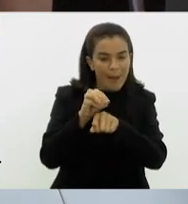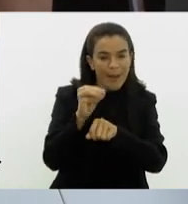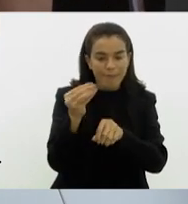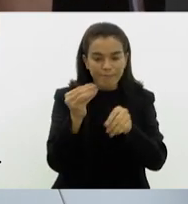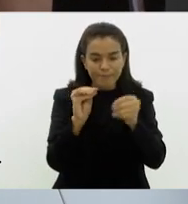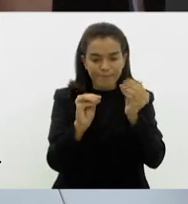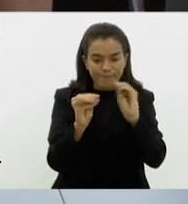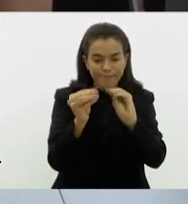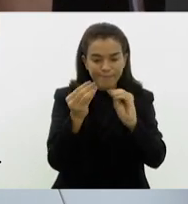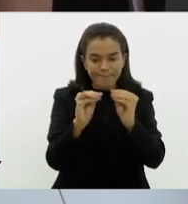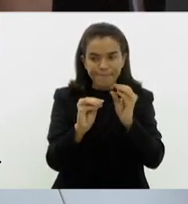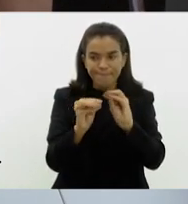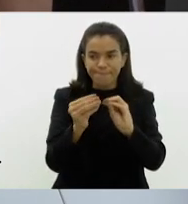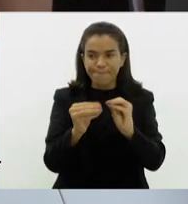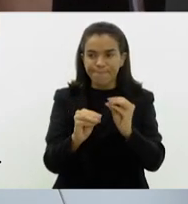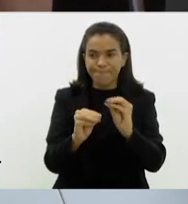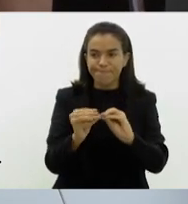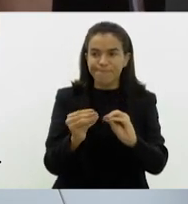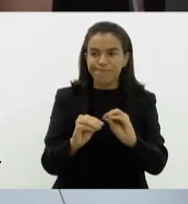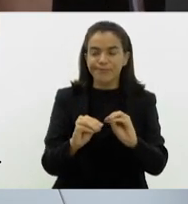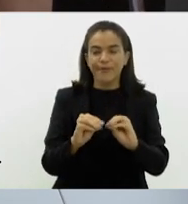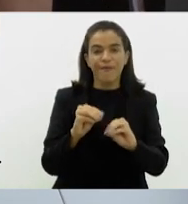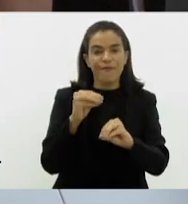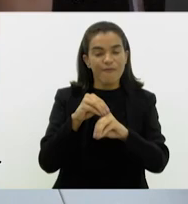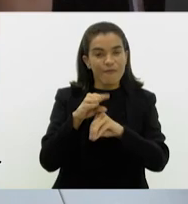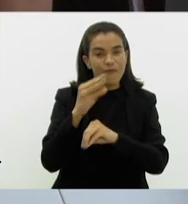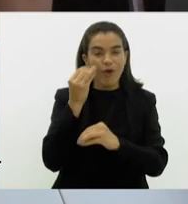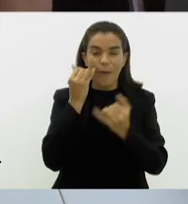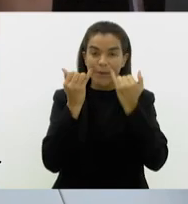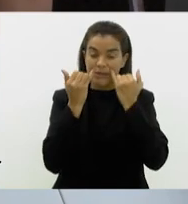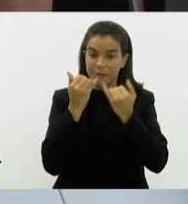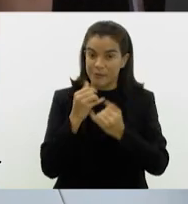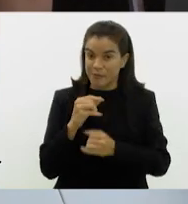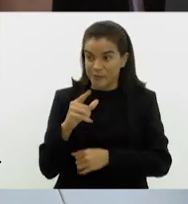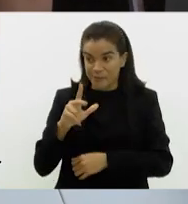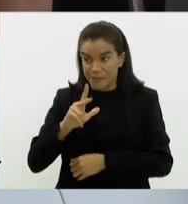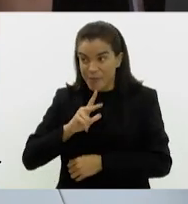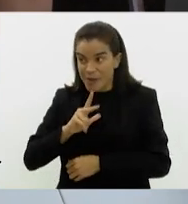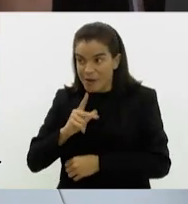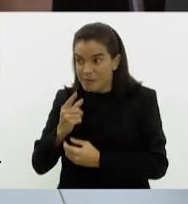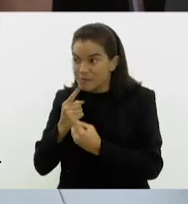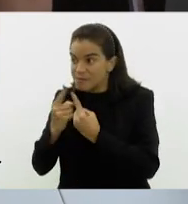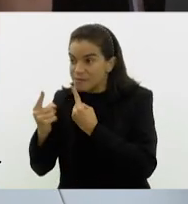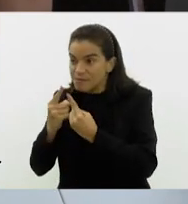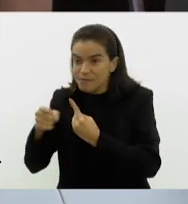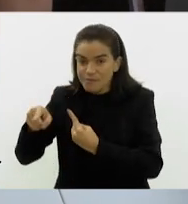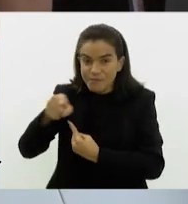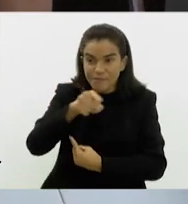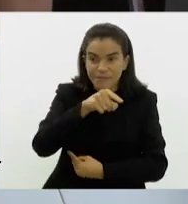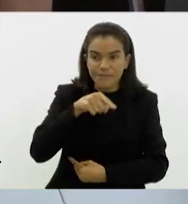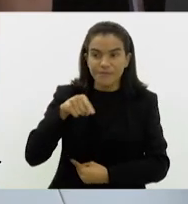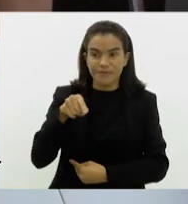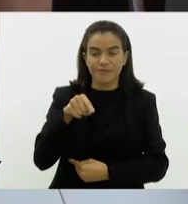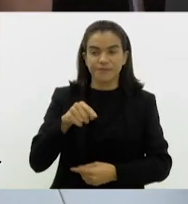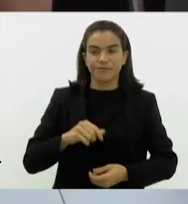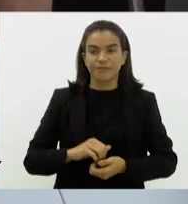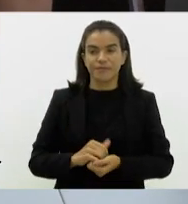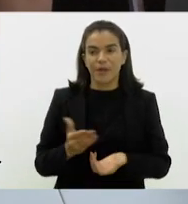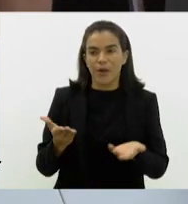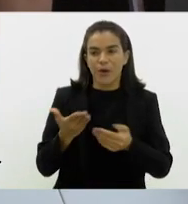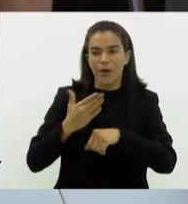precisar recorrer ao mercado. E cá entre nós, nesse momento,